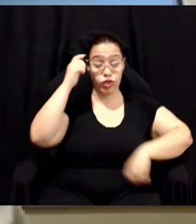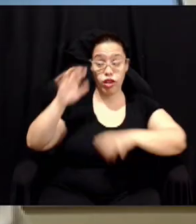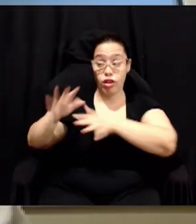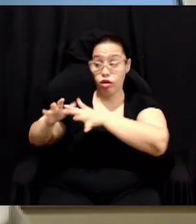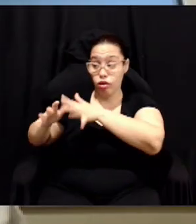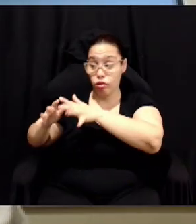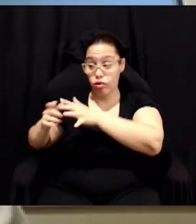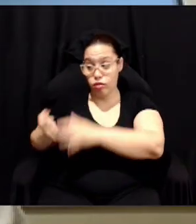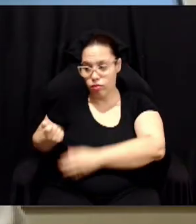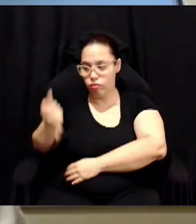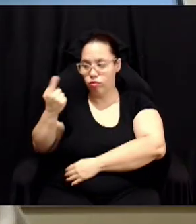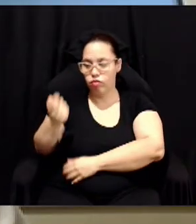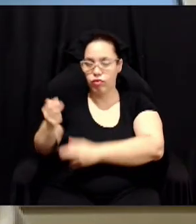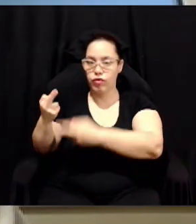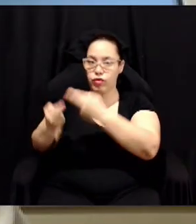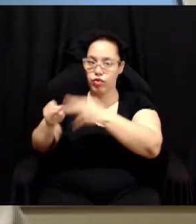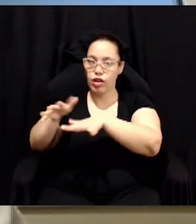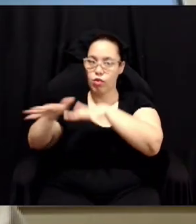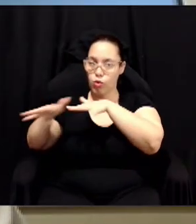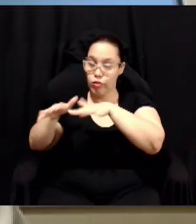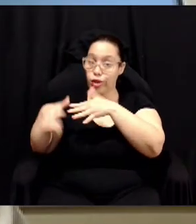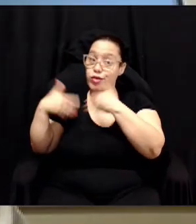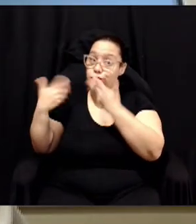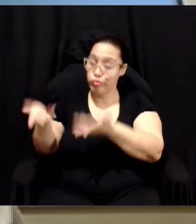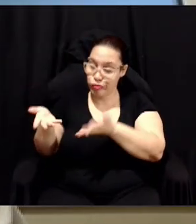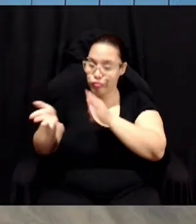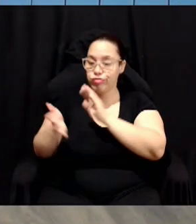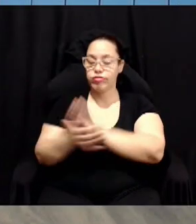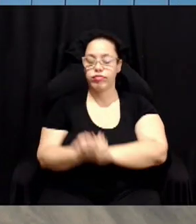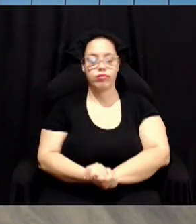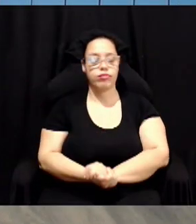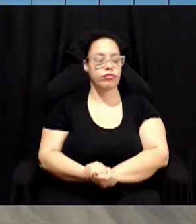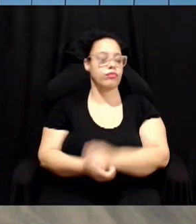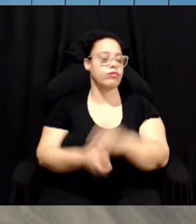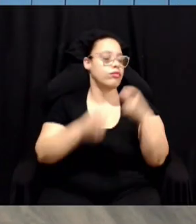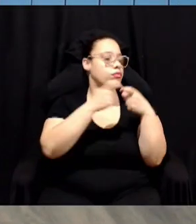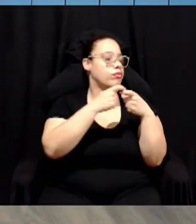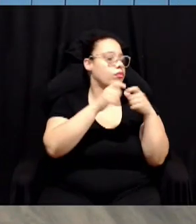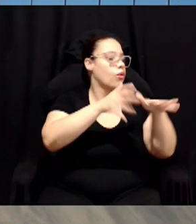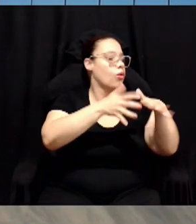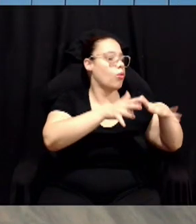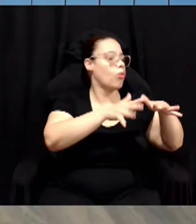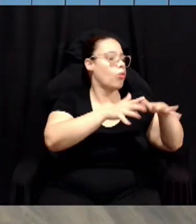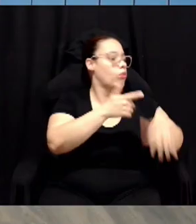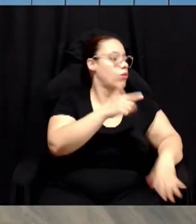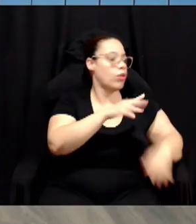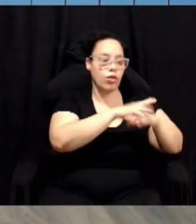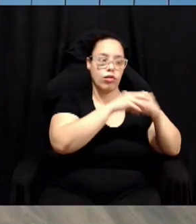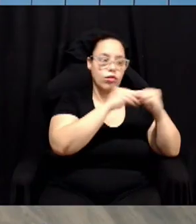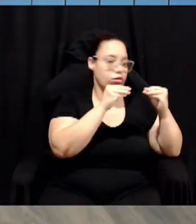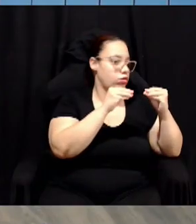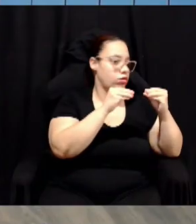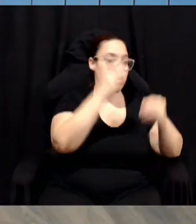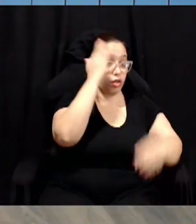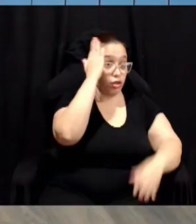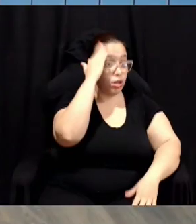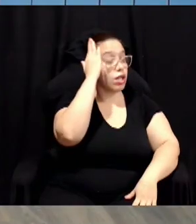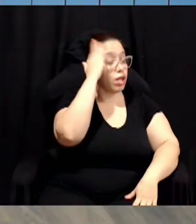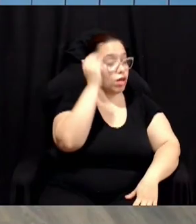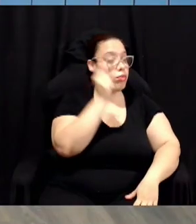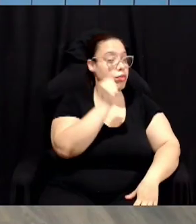primariamente é relacionado ao movimento. Doutor, o Parkinson não tem cura, né? A gente sabe, mas